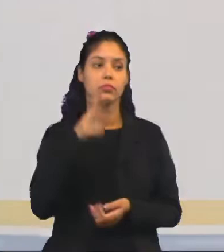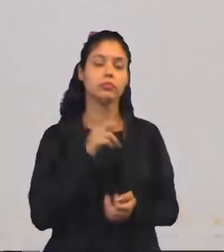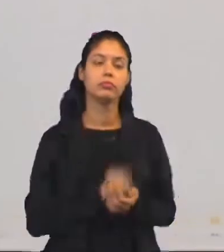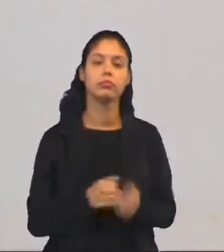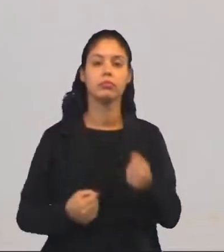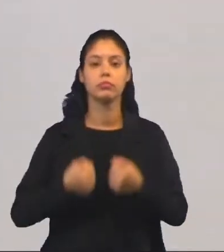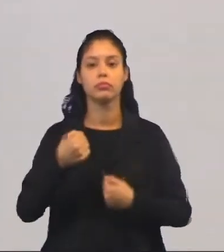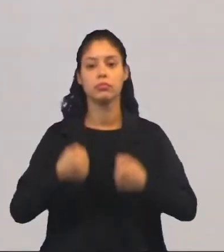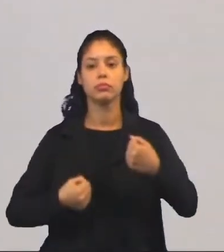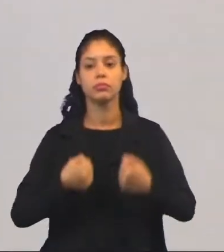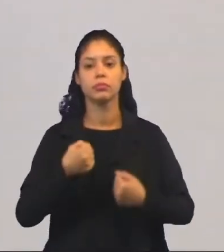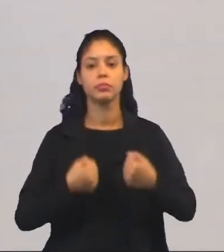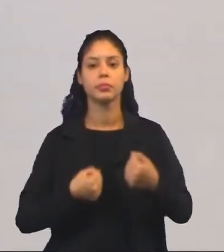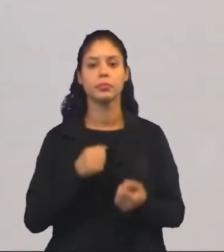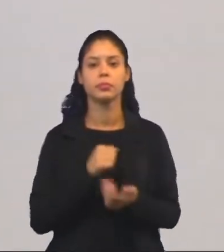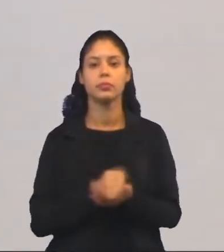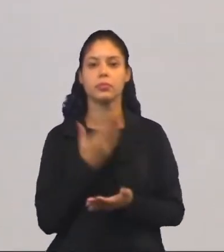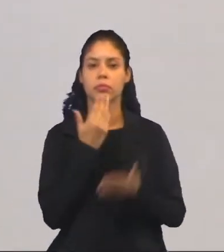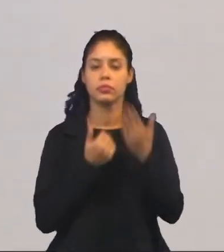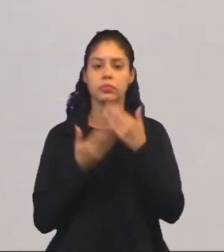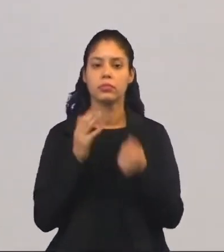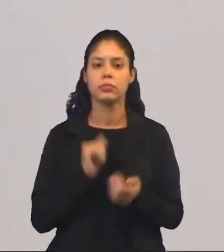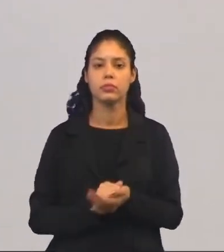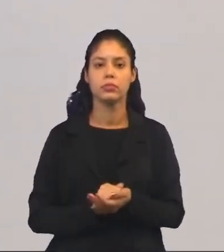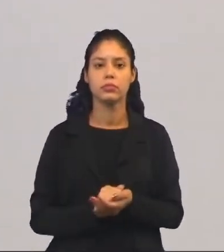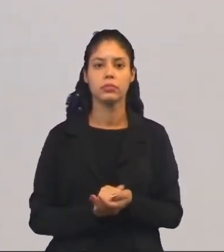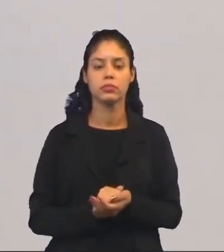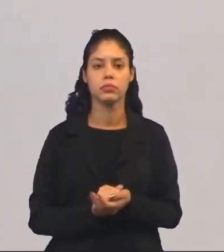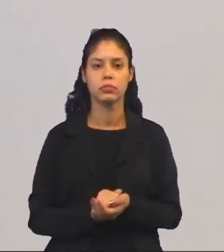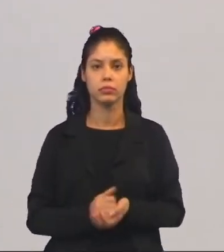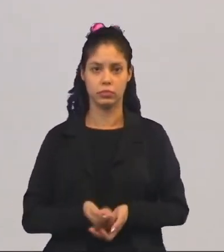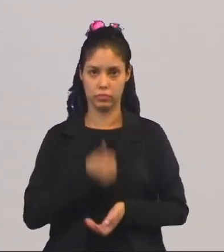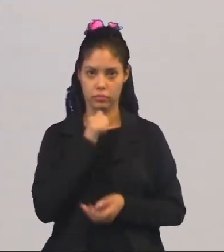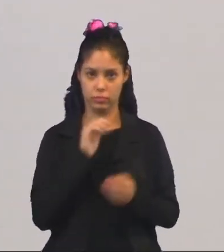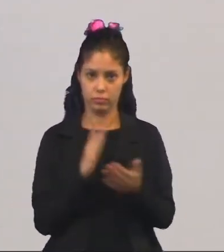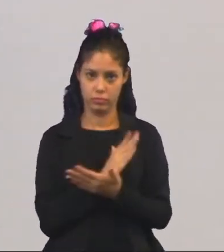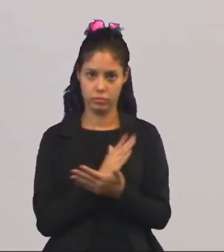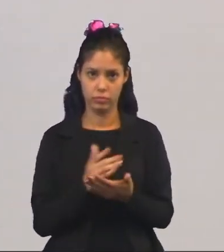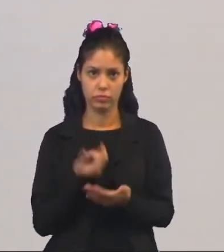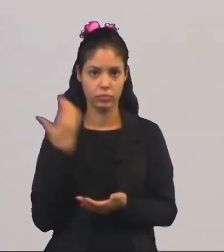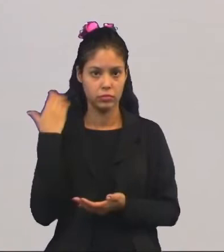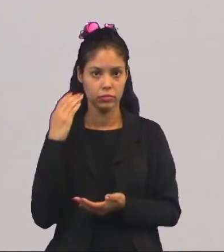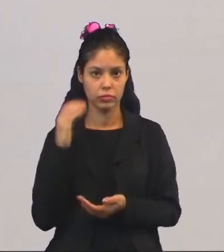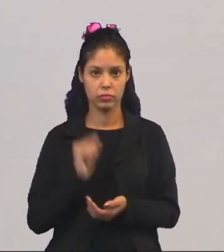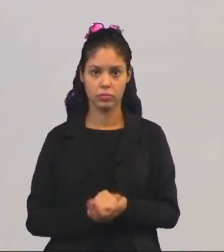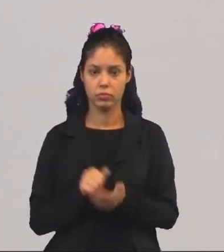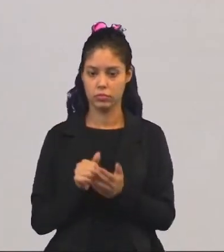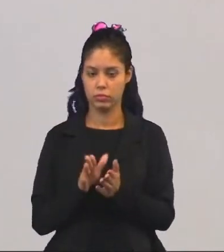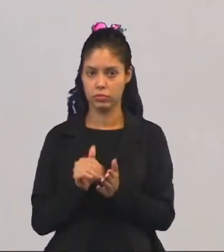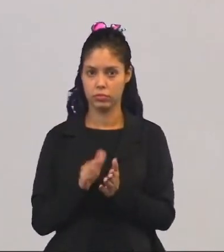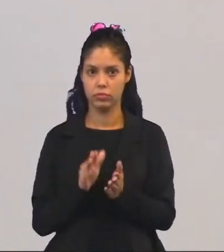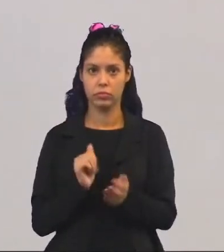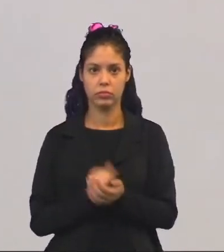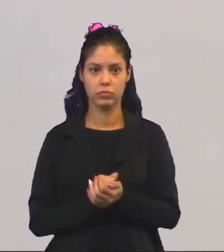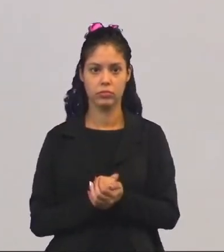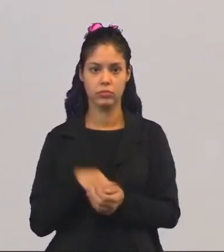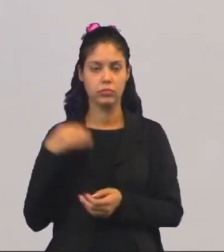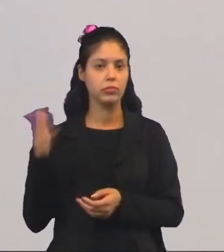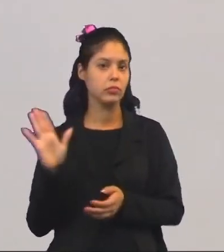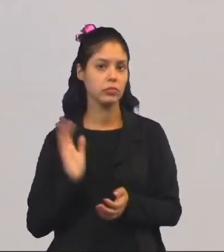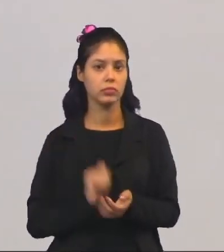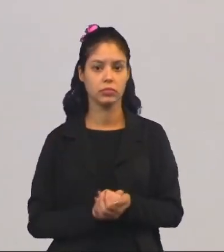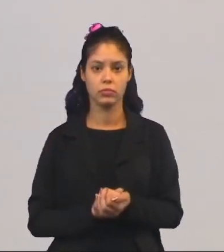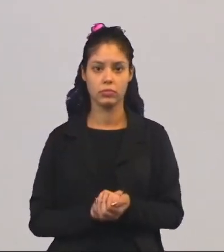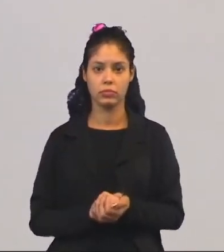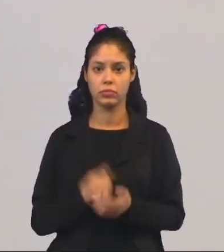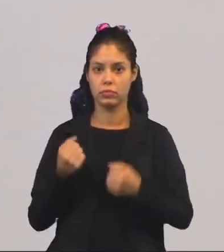ônibus, né? E você está comendo alguma coisa, tomando algum suco ou refrigerante, lá você descarta, joga ali pela janela,